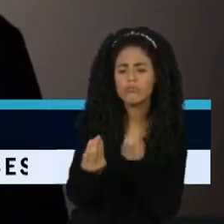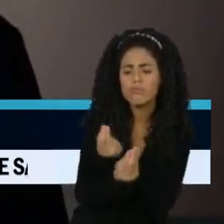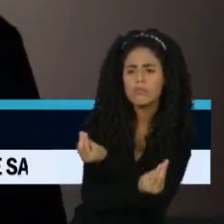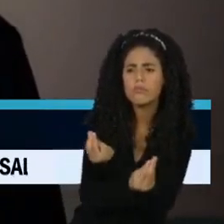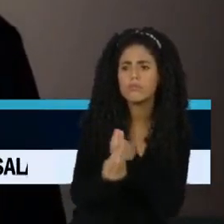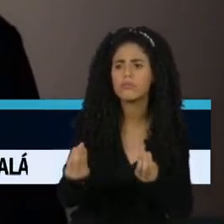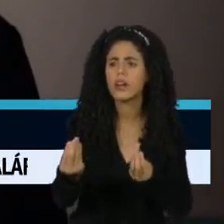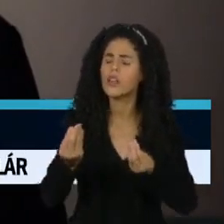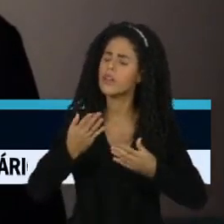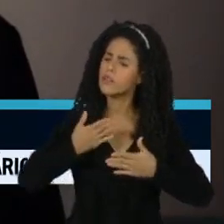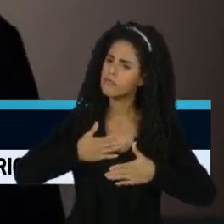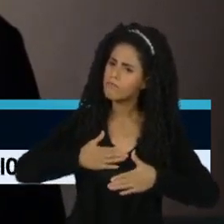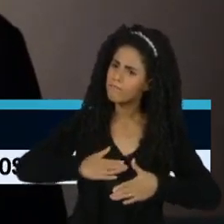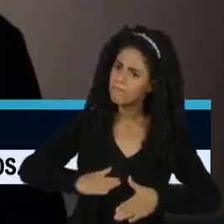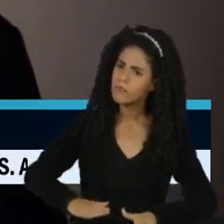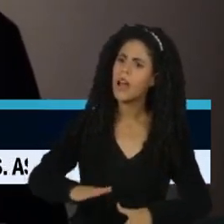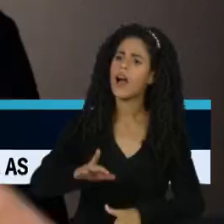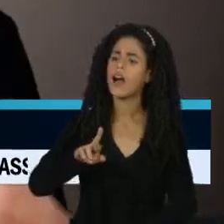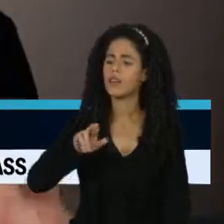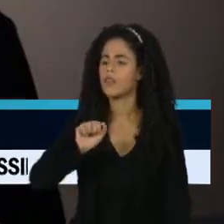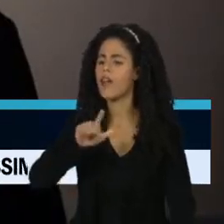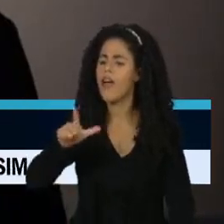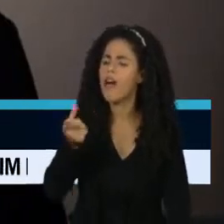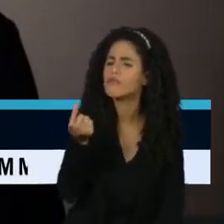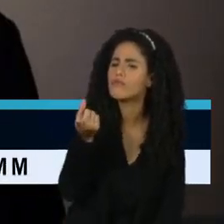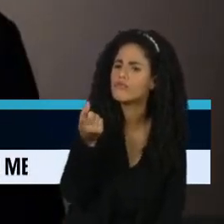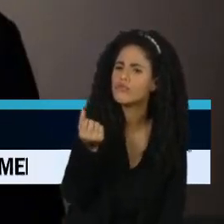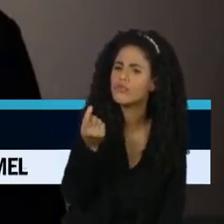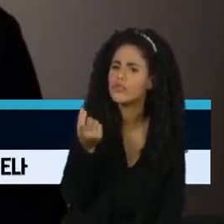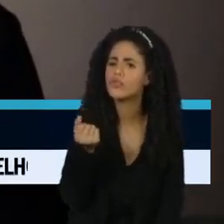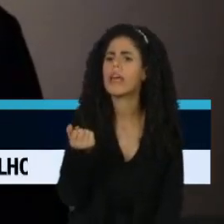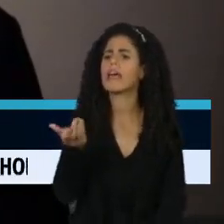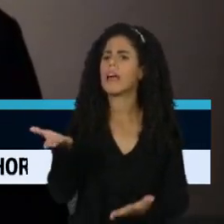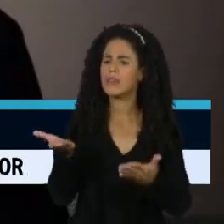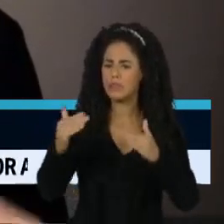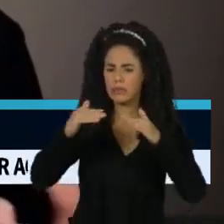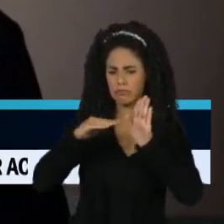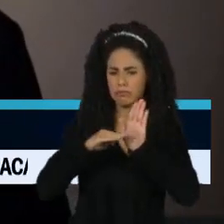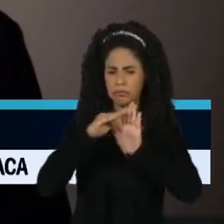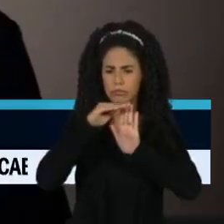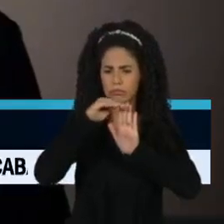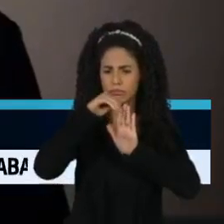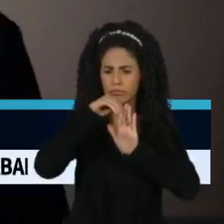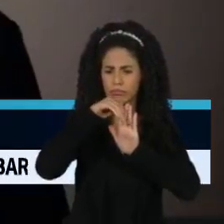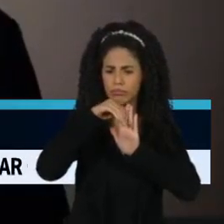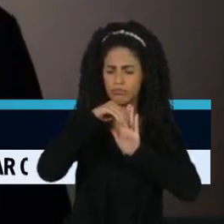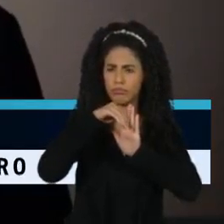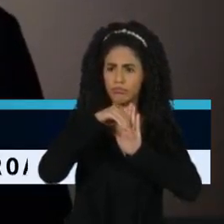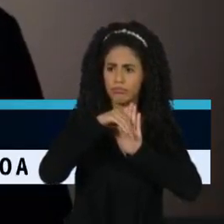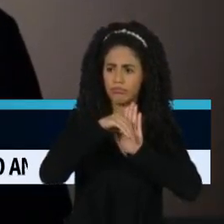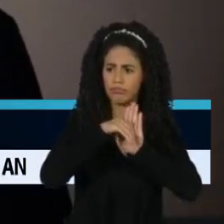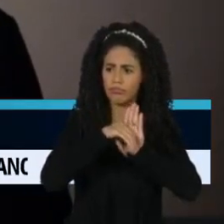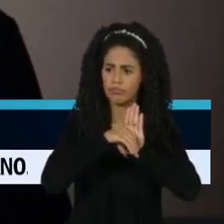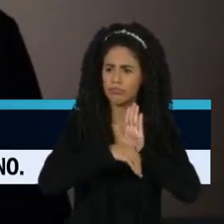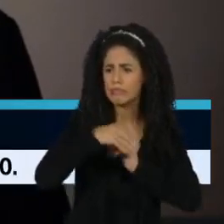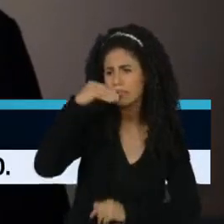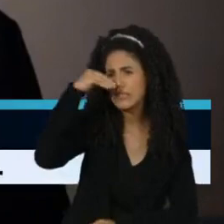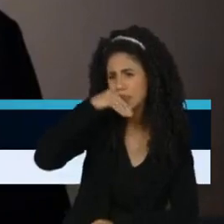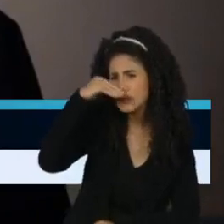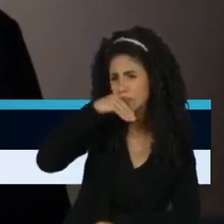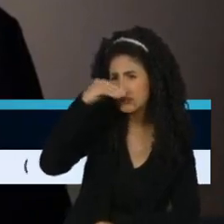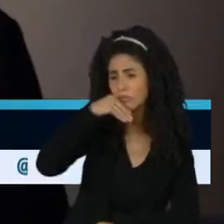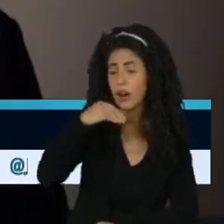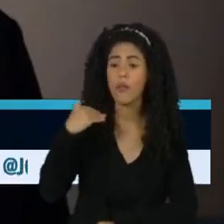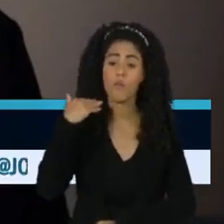uma aliviada, o real tinha se valorizado, aí voltou a se desvalorizar. E com isso pressiona a inflação, impede que o